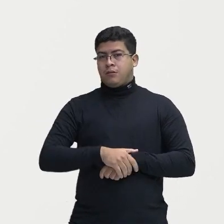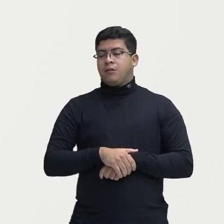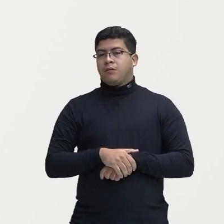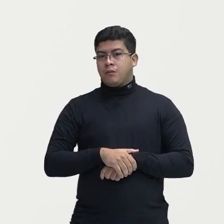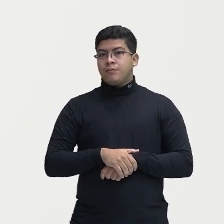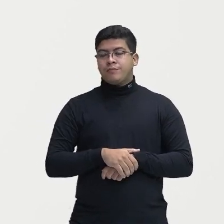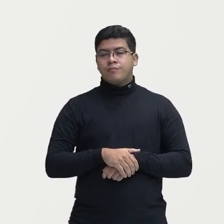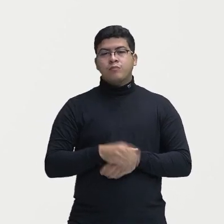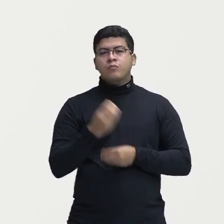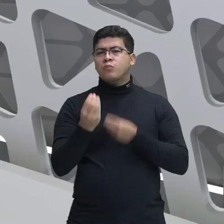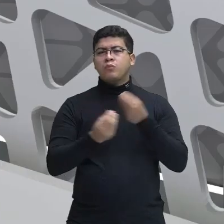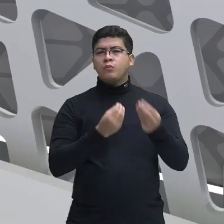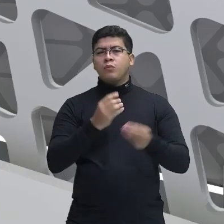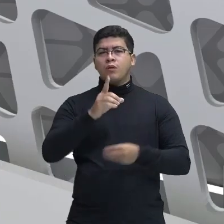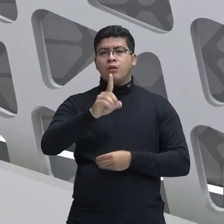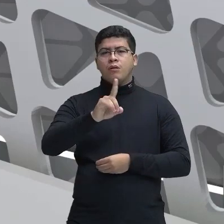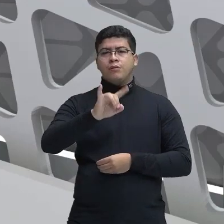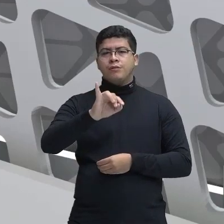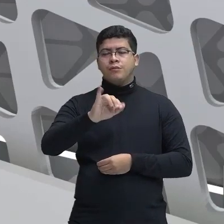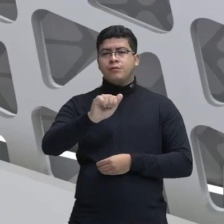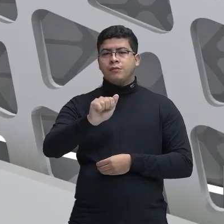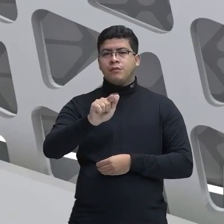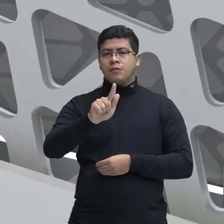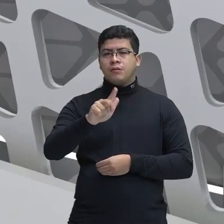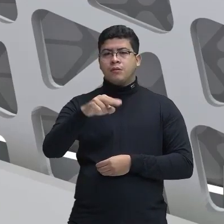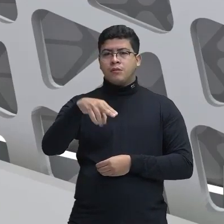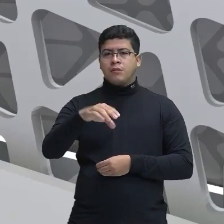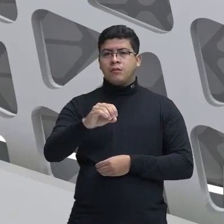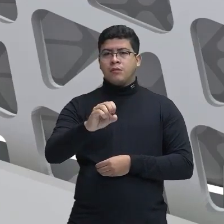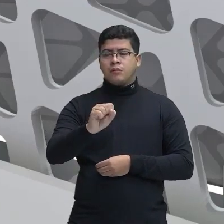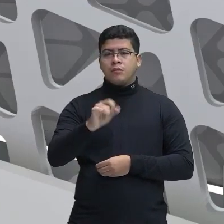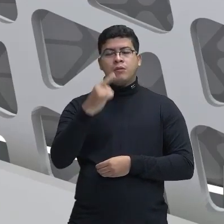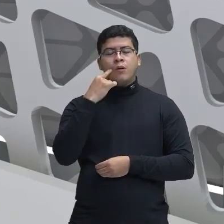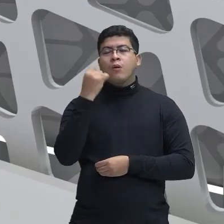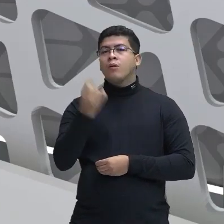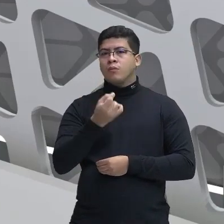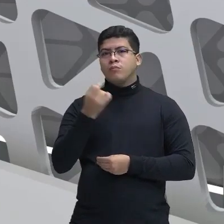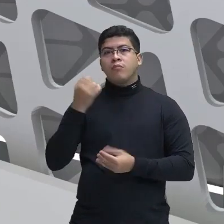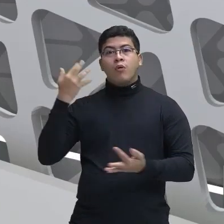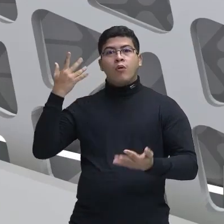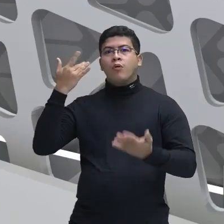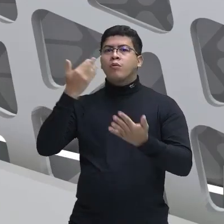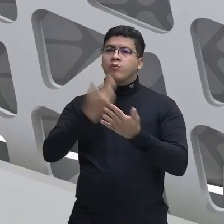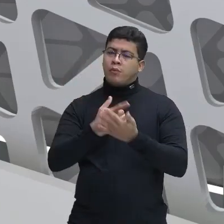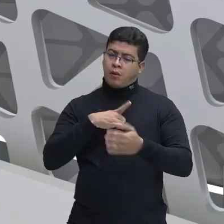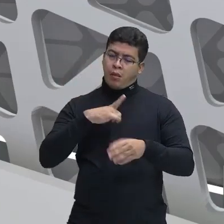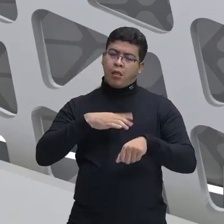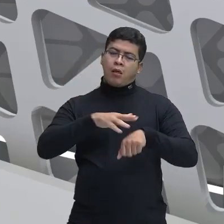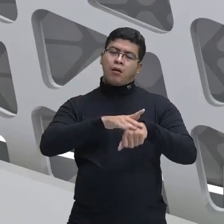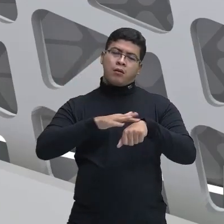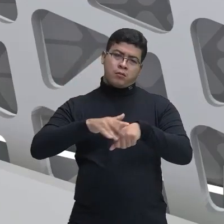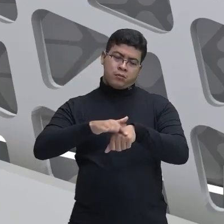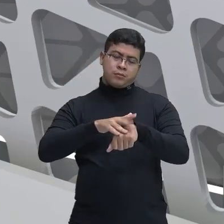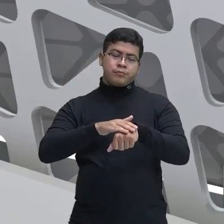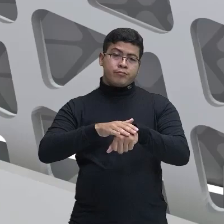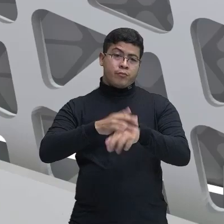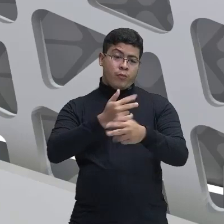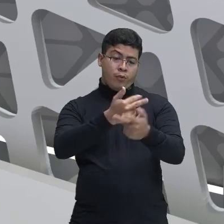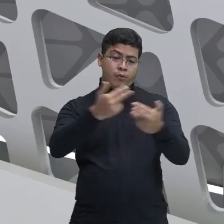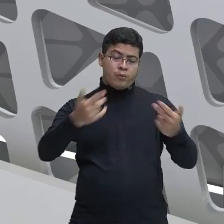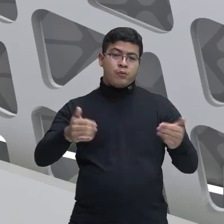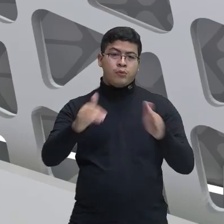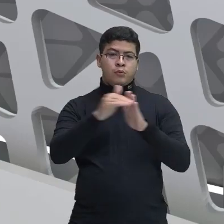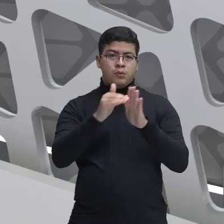quer dizer com esse diagnóstico? Observamos aí na nossa aula que existem diversos tipos de doenças. Doenças ocasionadas